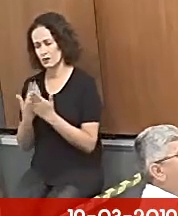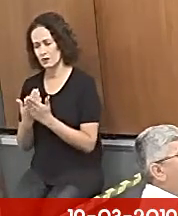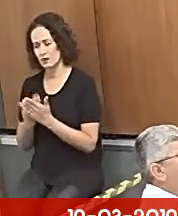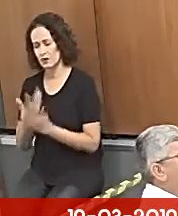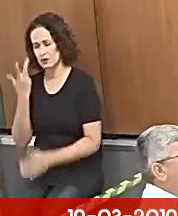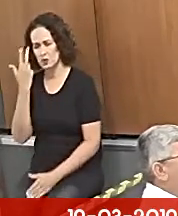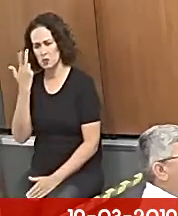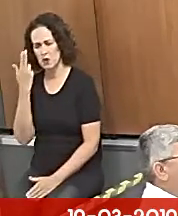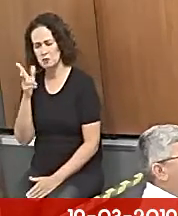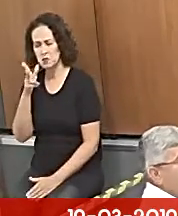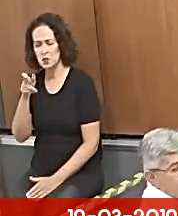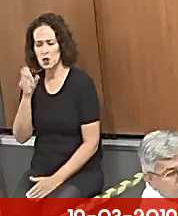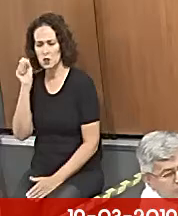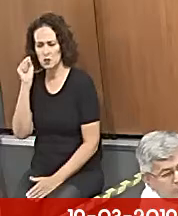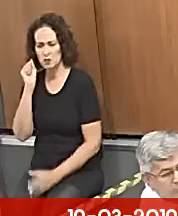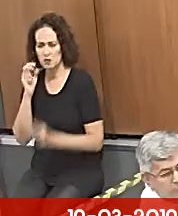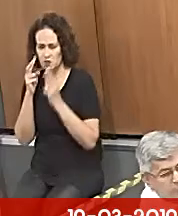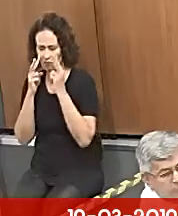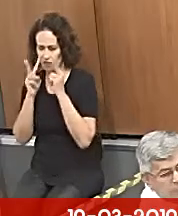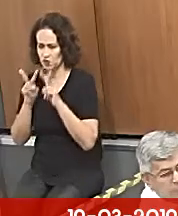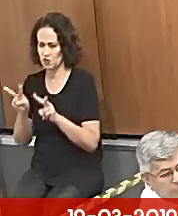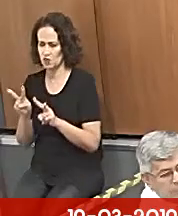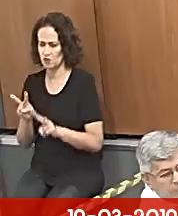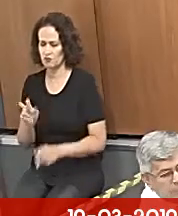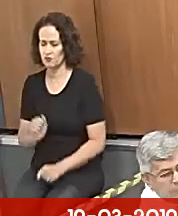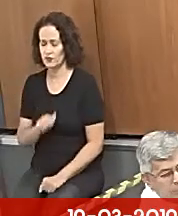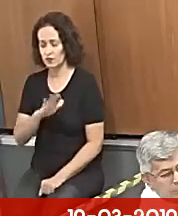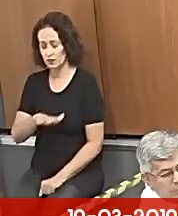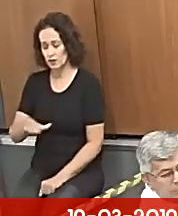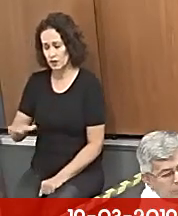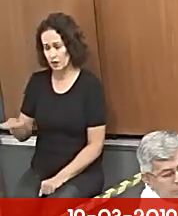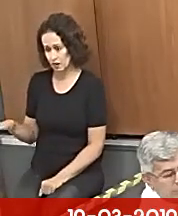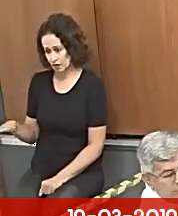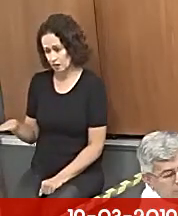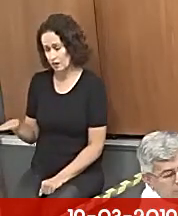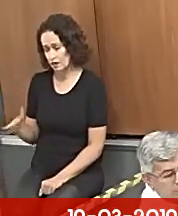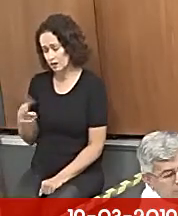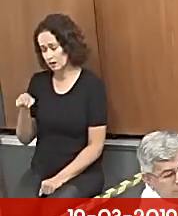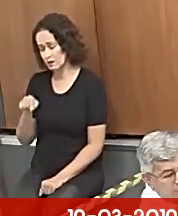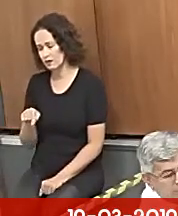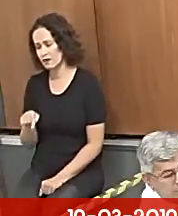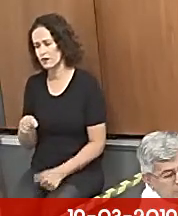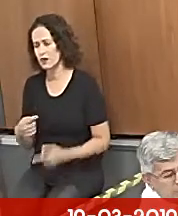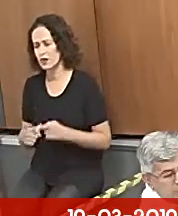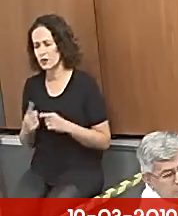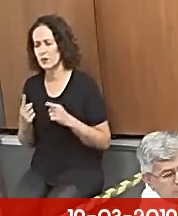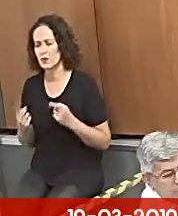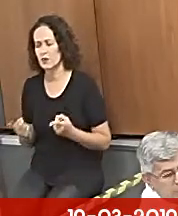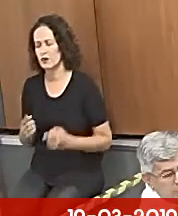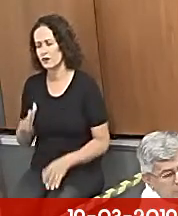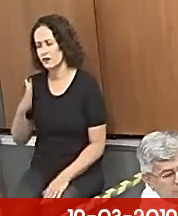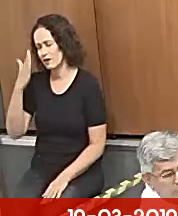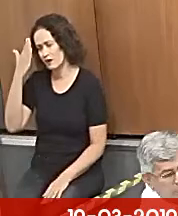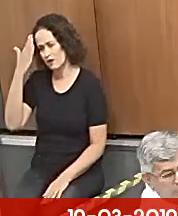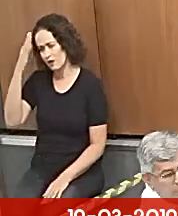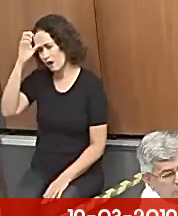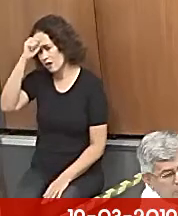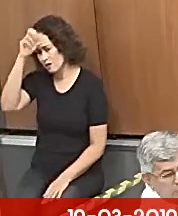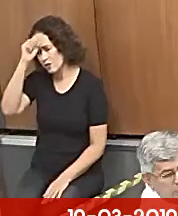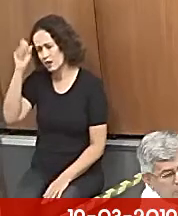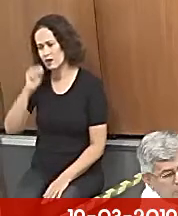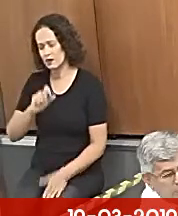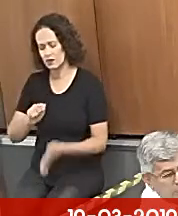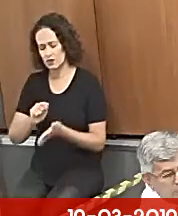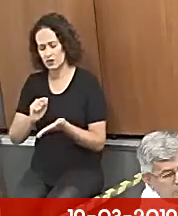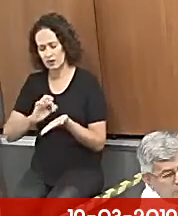são crianças que estão lá o tempo todo ou 20 uma criança que não aprende fazer um registo uma